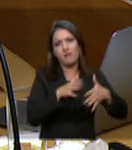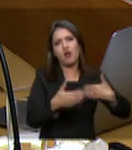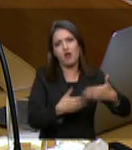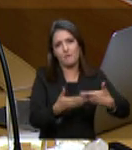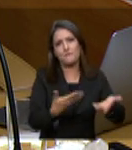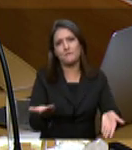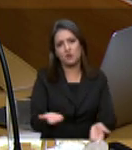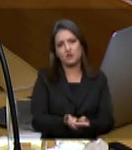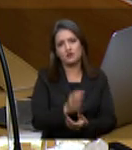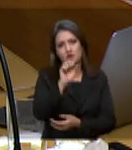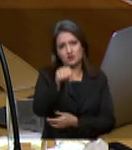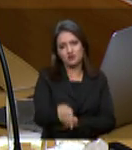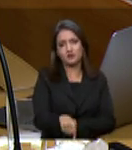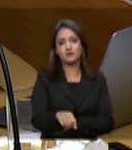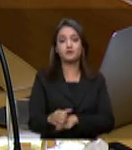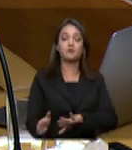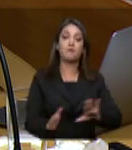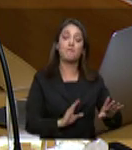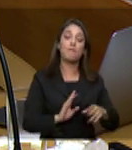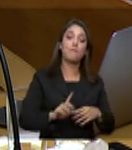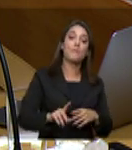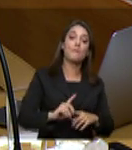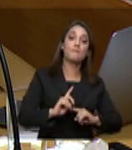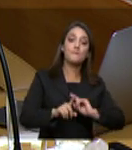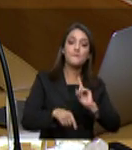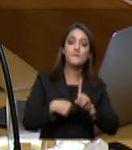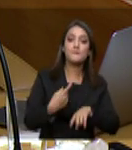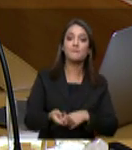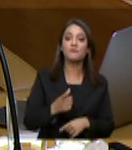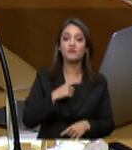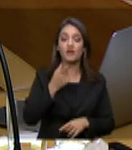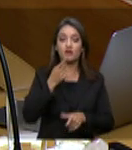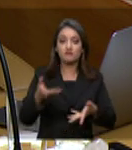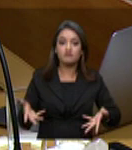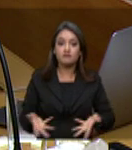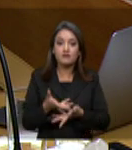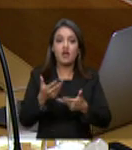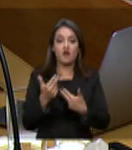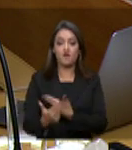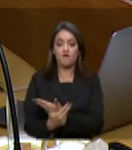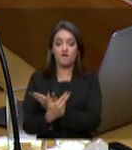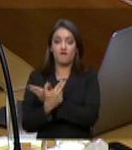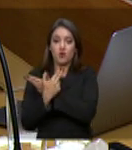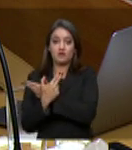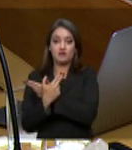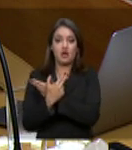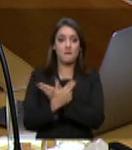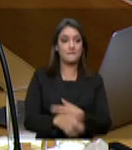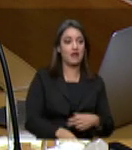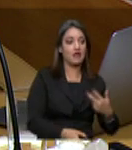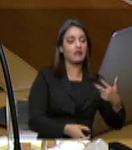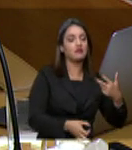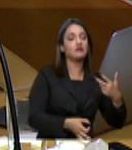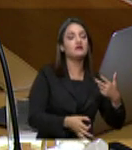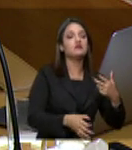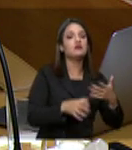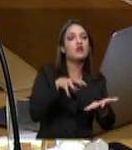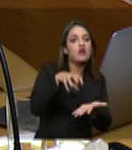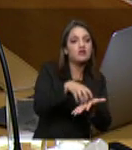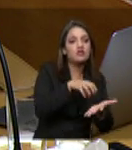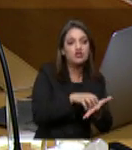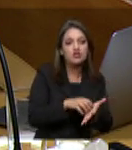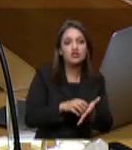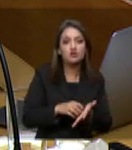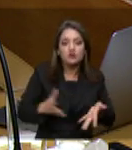seguida no tópico da acusação necessitar a animosidade entre as forças armadas e as instituições civis